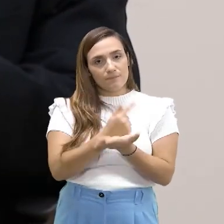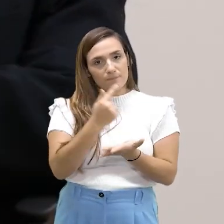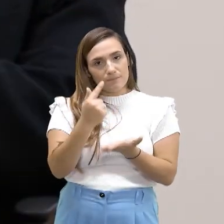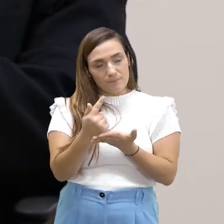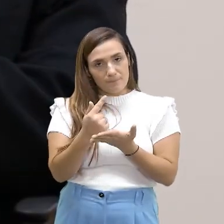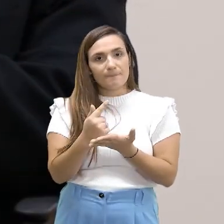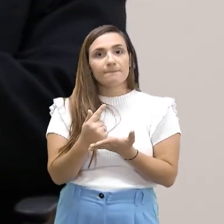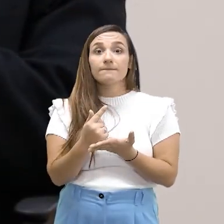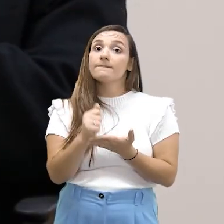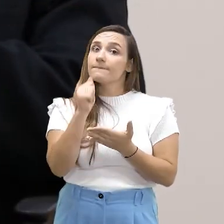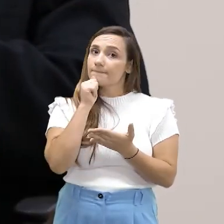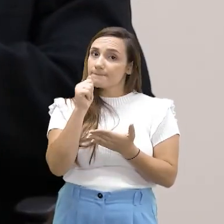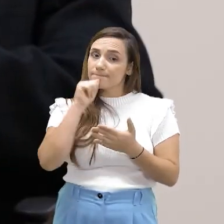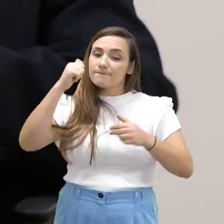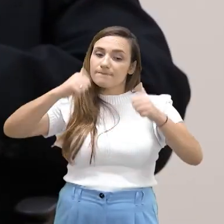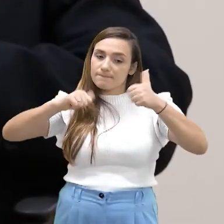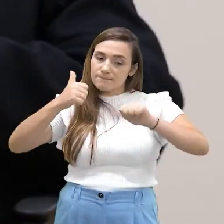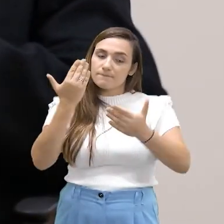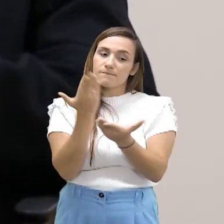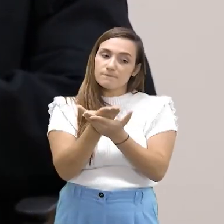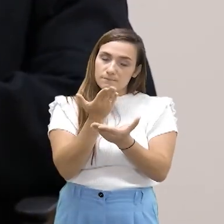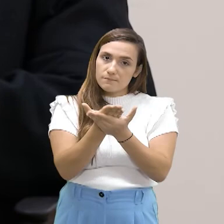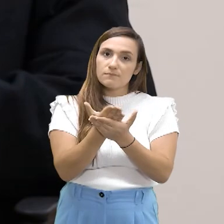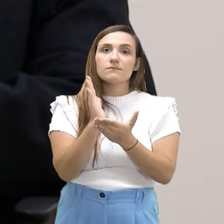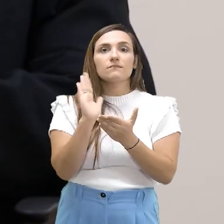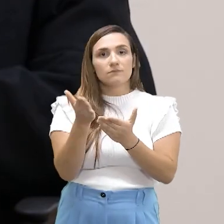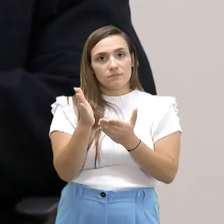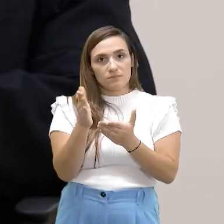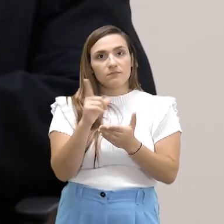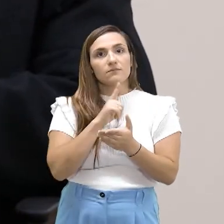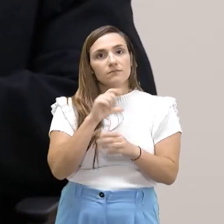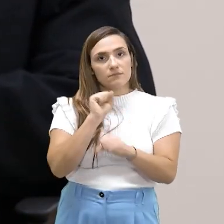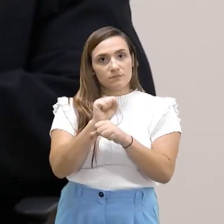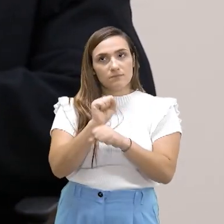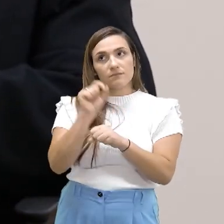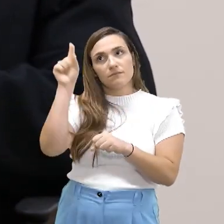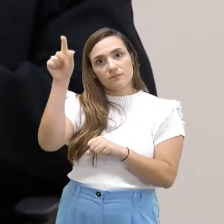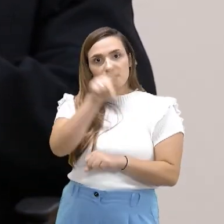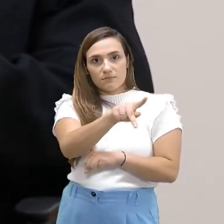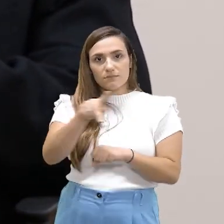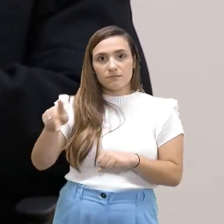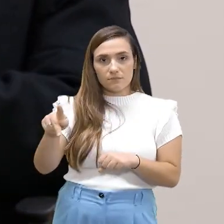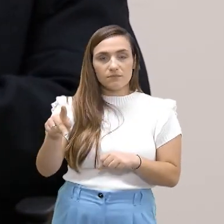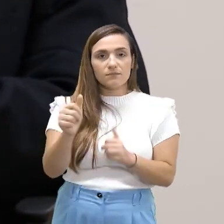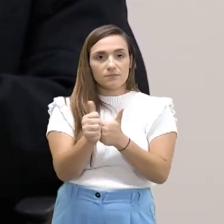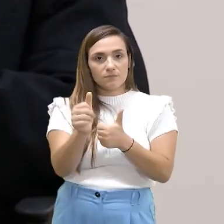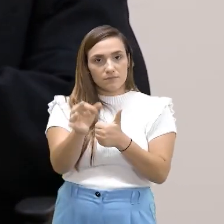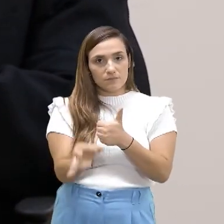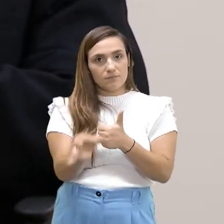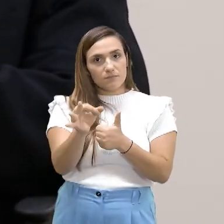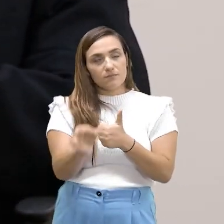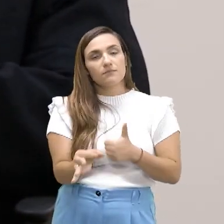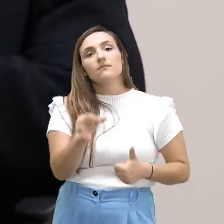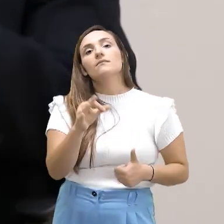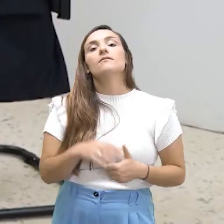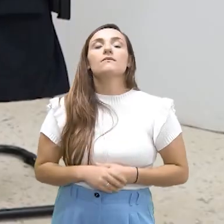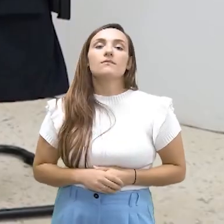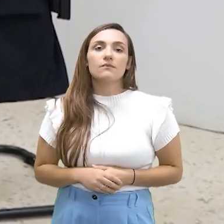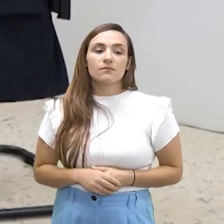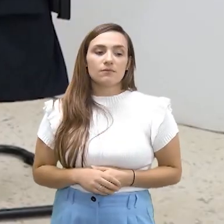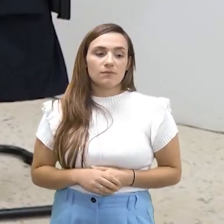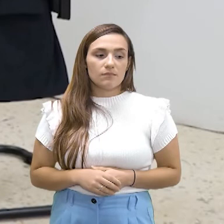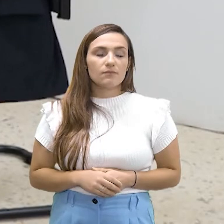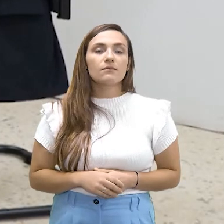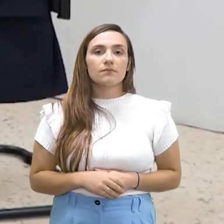emolumentos. E esse anteprojeto está em andamento, né? Já está na presidência do Tribunal de Justiça,